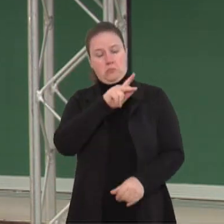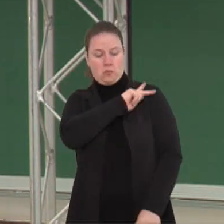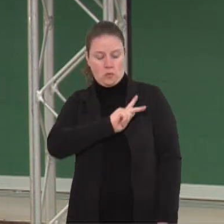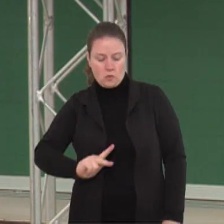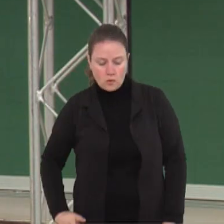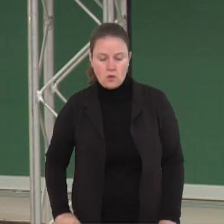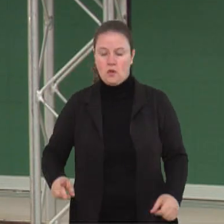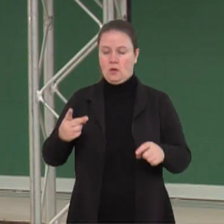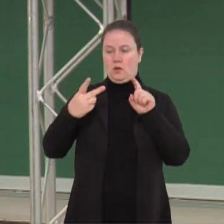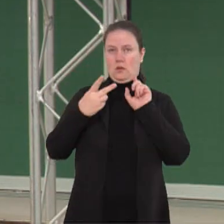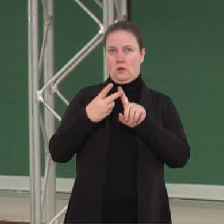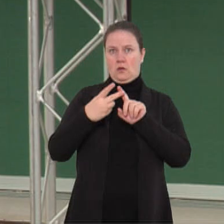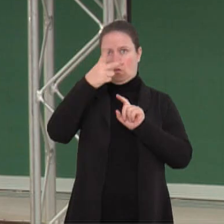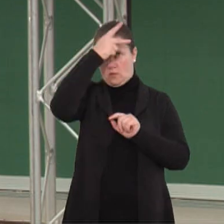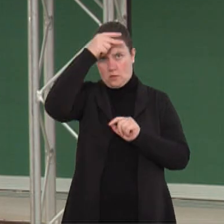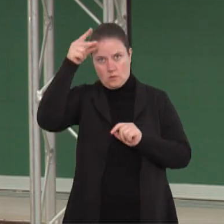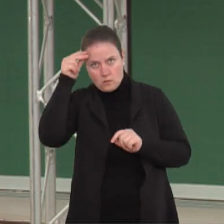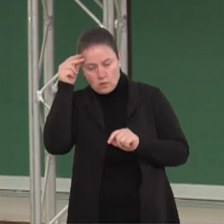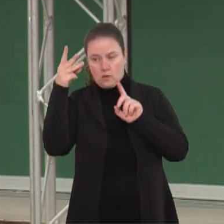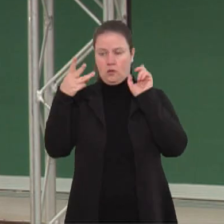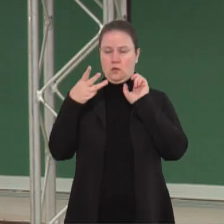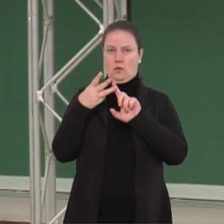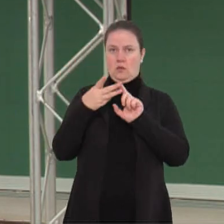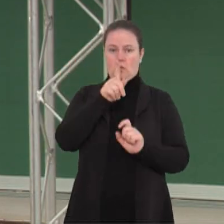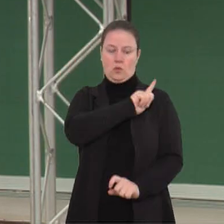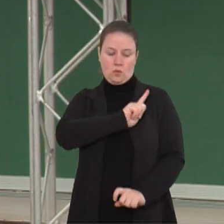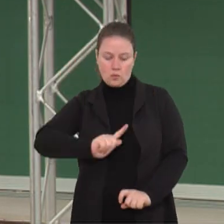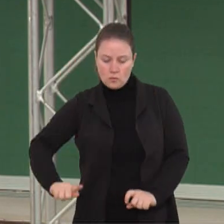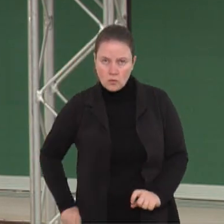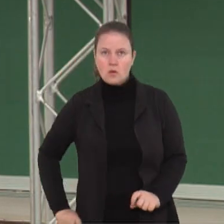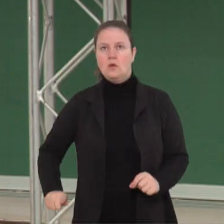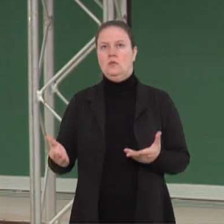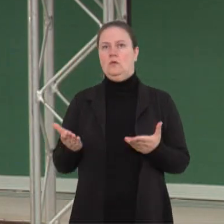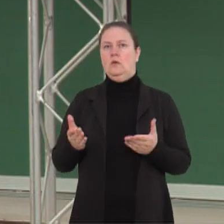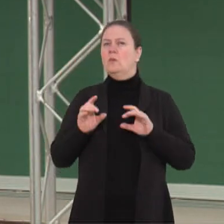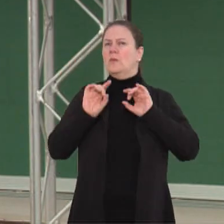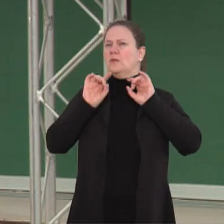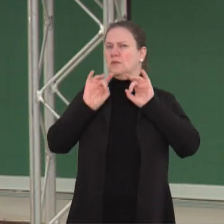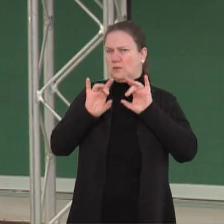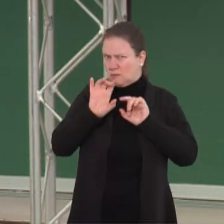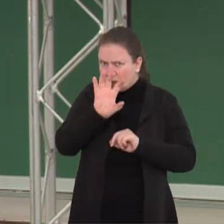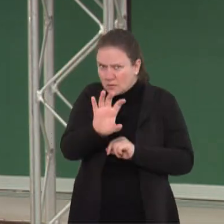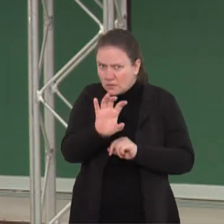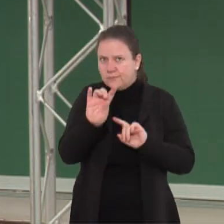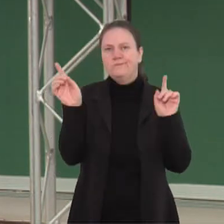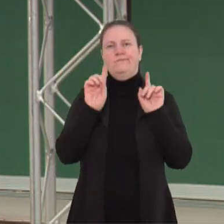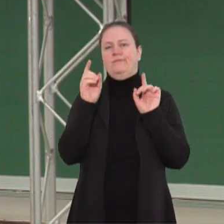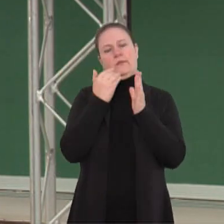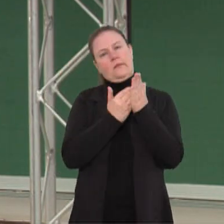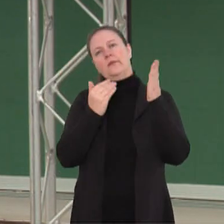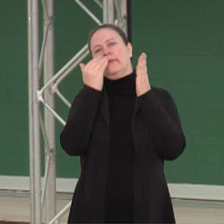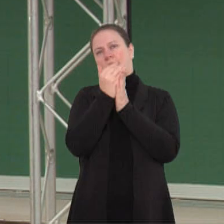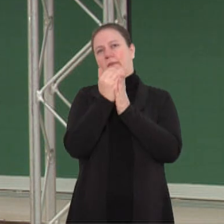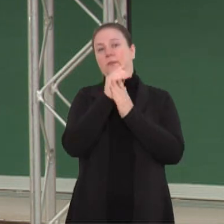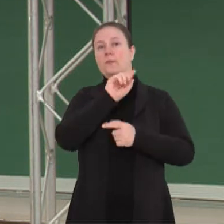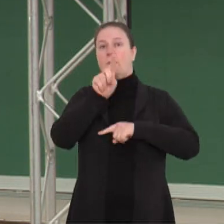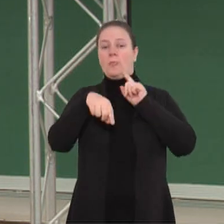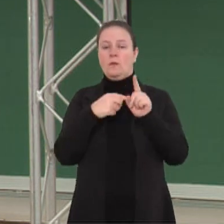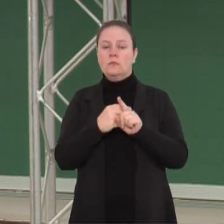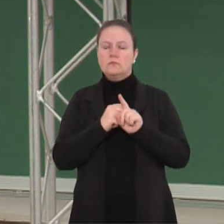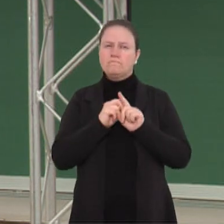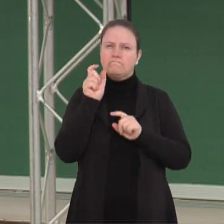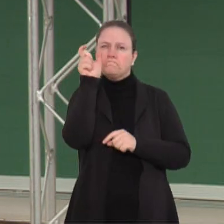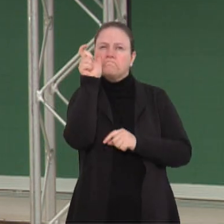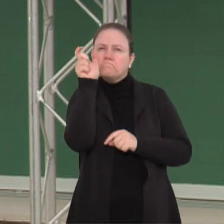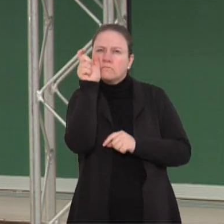prefeito, governador, os vereadores e deputados. Mas política não é só isso, é muito mais. Na sequência a gente vê esses